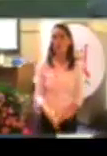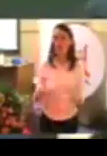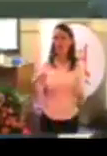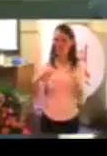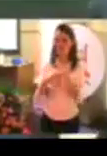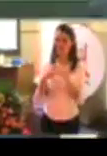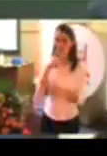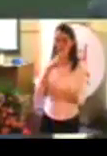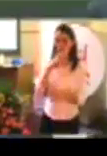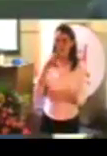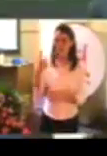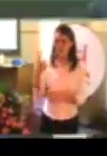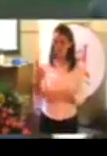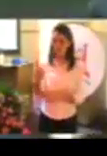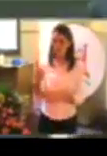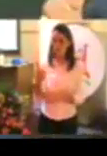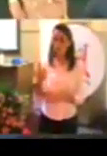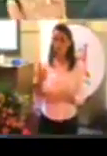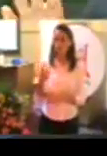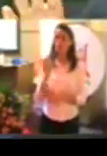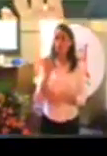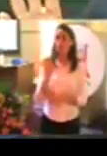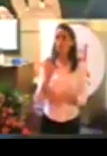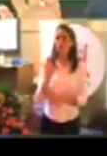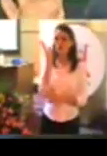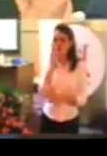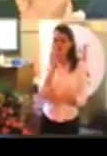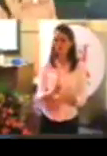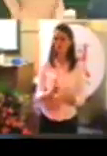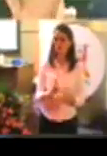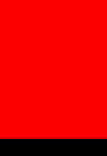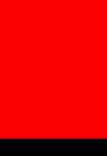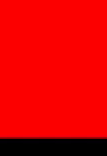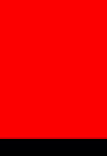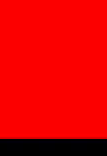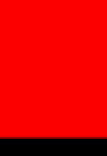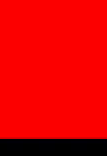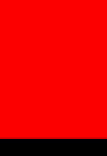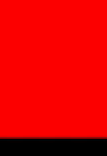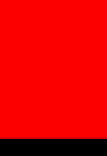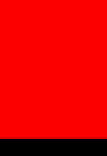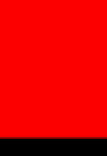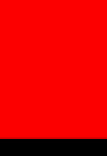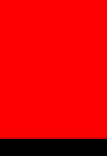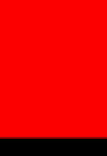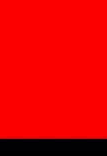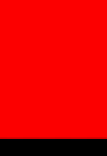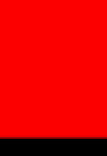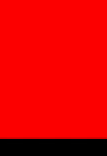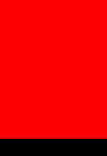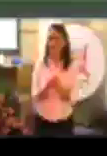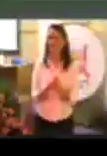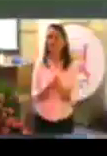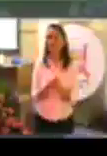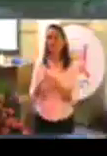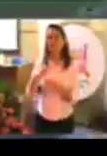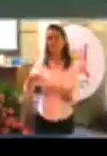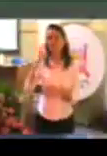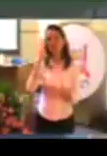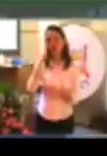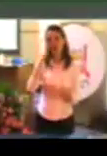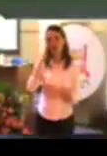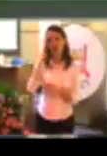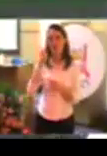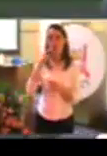até 2001, só existiam no Brasil quatro escolas do legislativo. Vocês vejam bem ali,